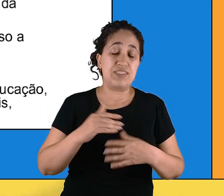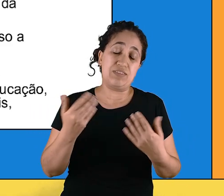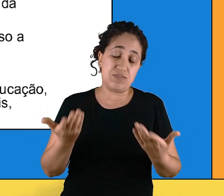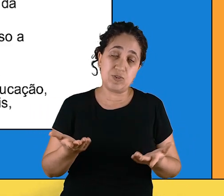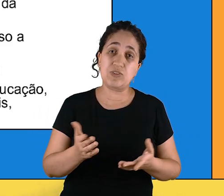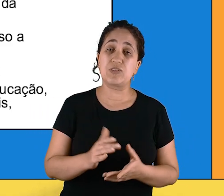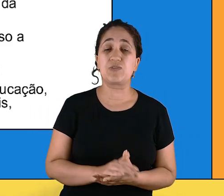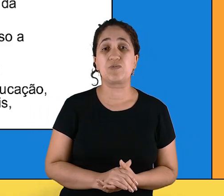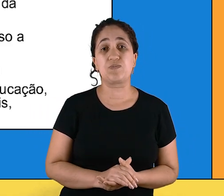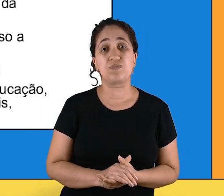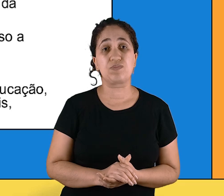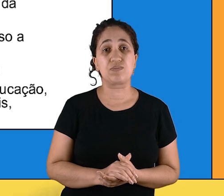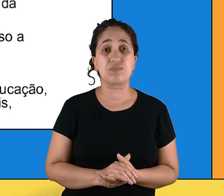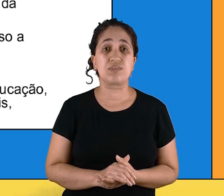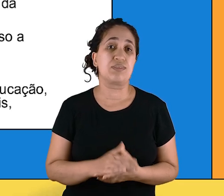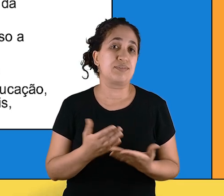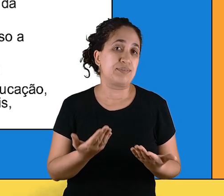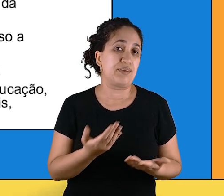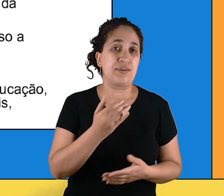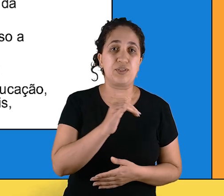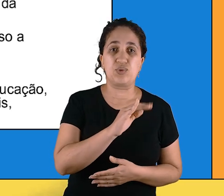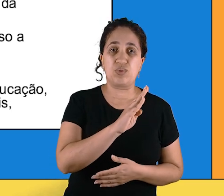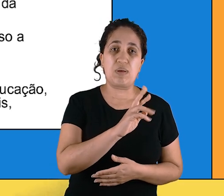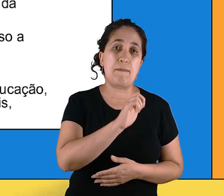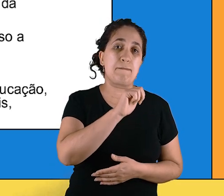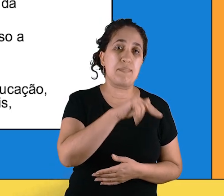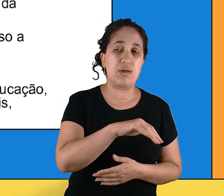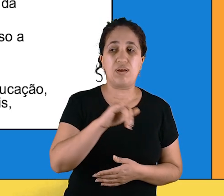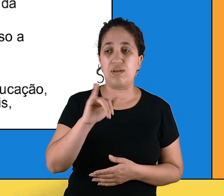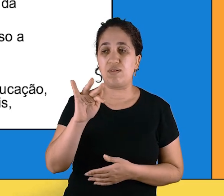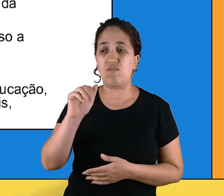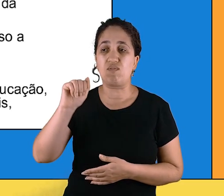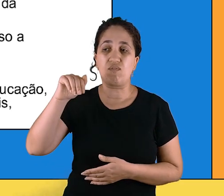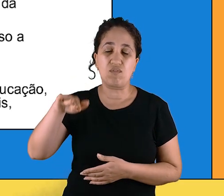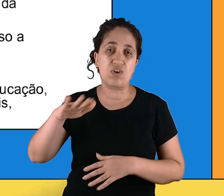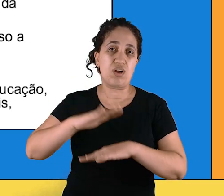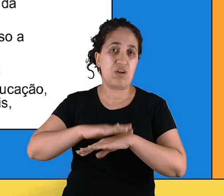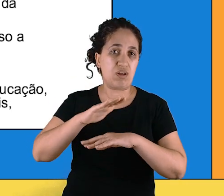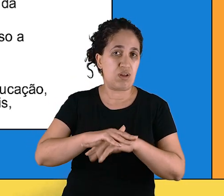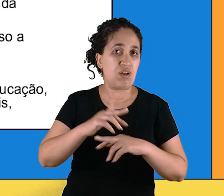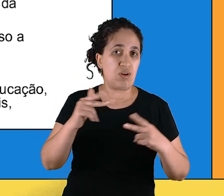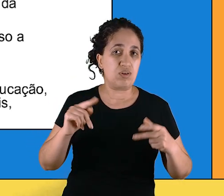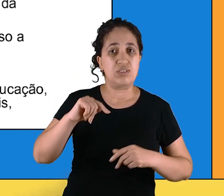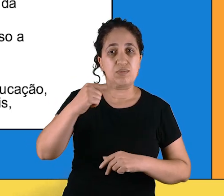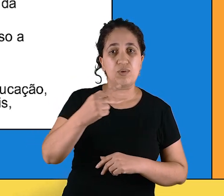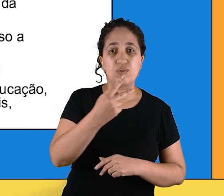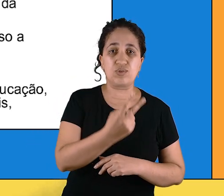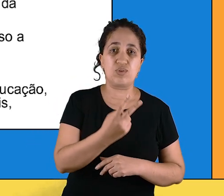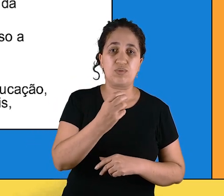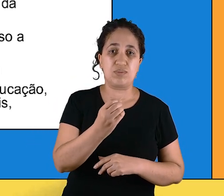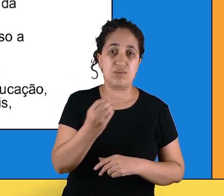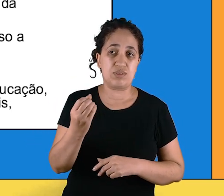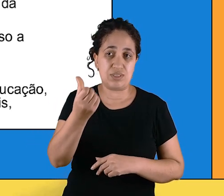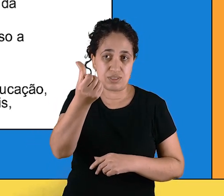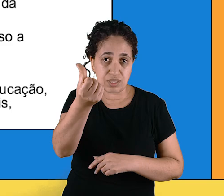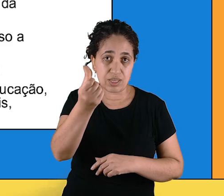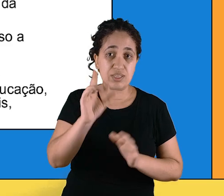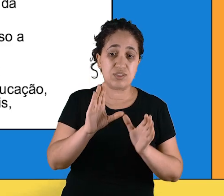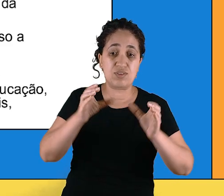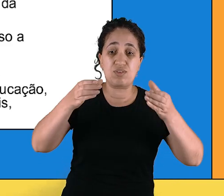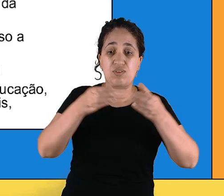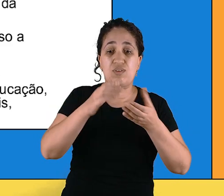que, enfim, tanto o IBRAM quanto o IPHAN têm feito algumas medidas, E, em 2006, foi criada a